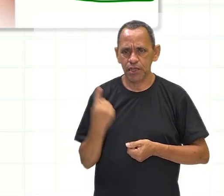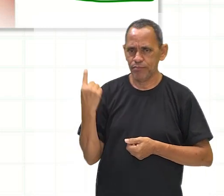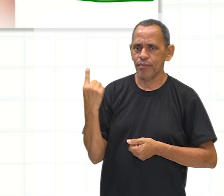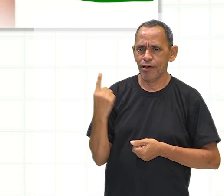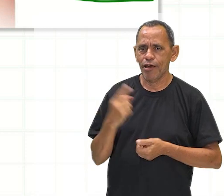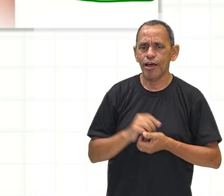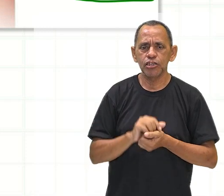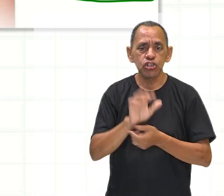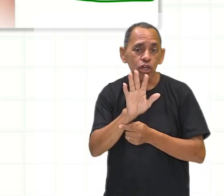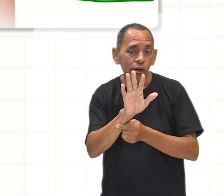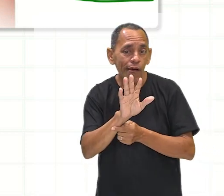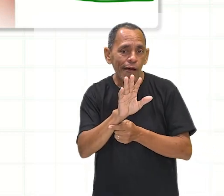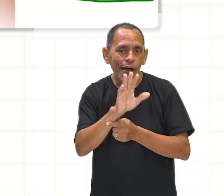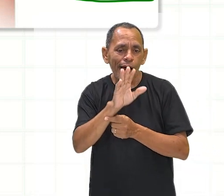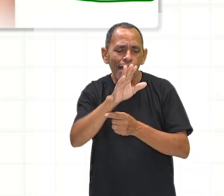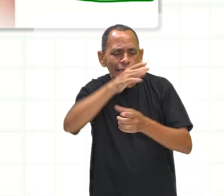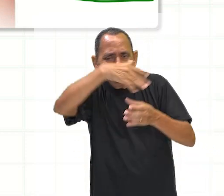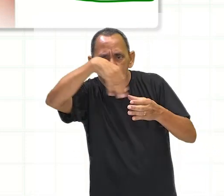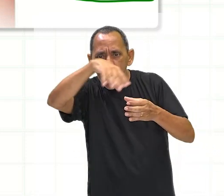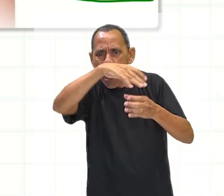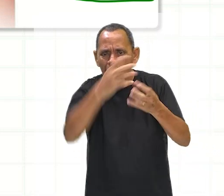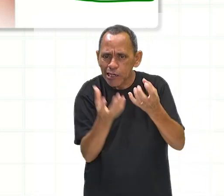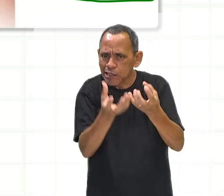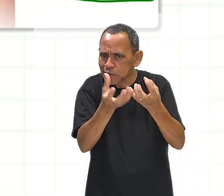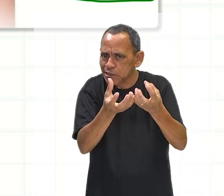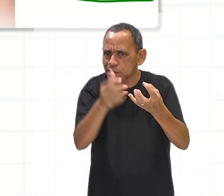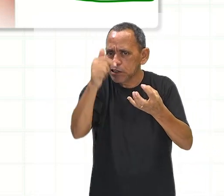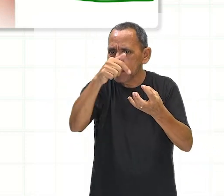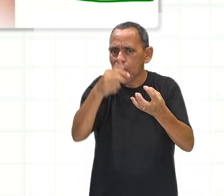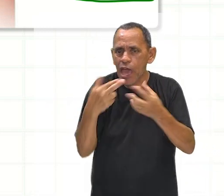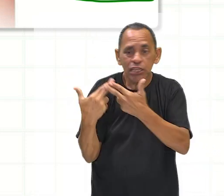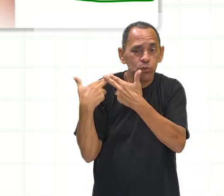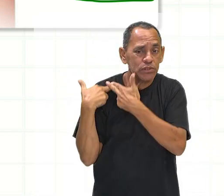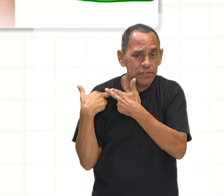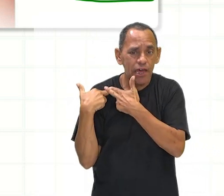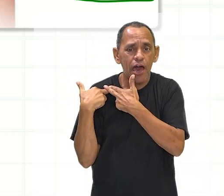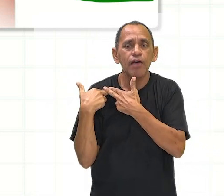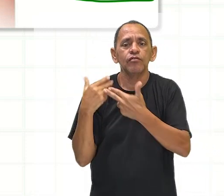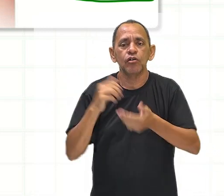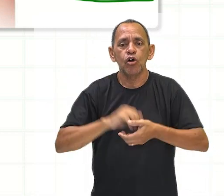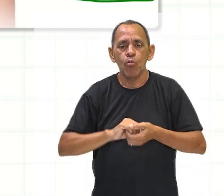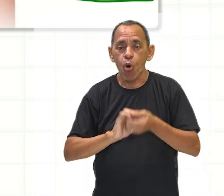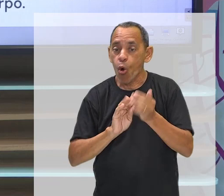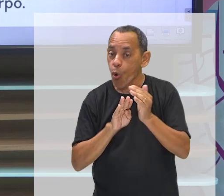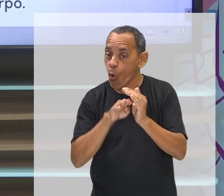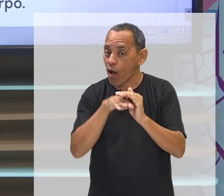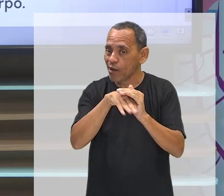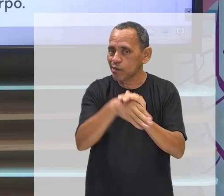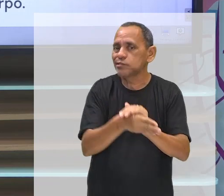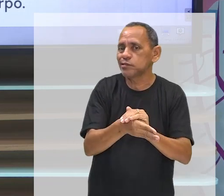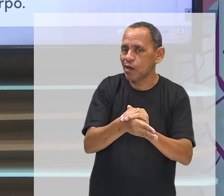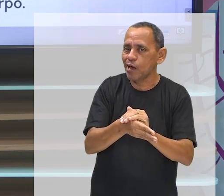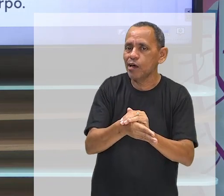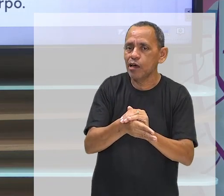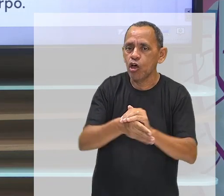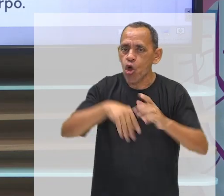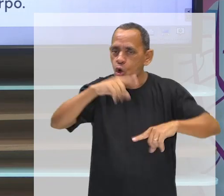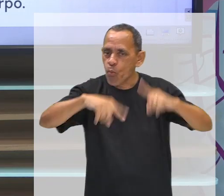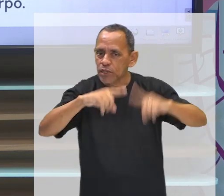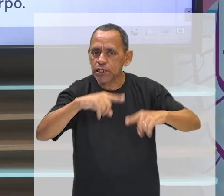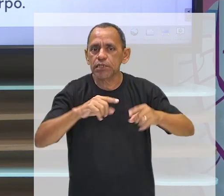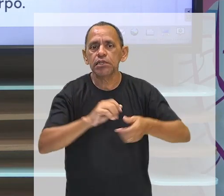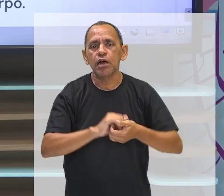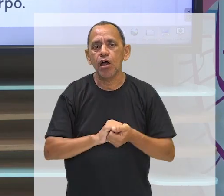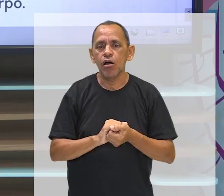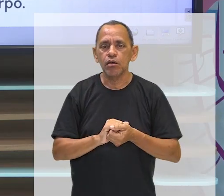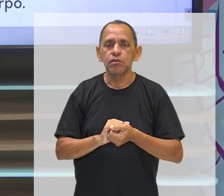aí do sistema reprodutor masculino, que é justamente responsável por abrigar, né, os testículos, que são essas